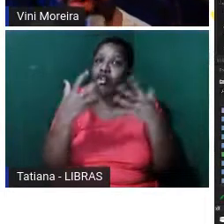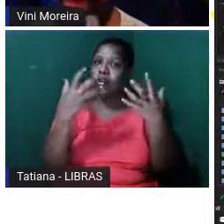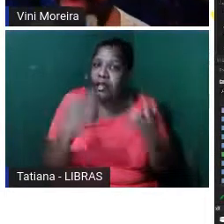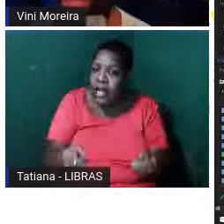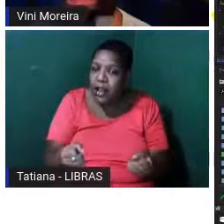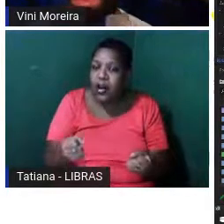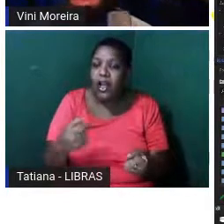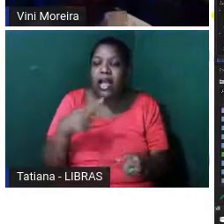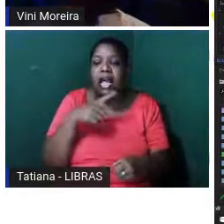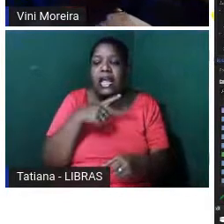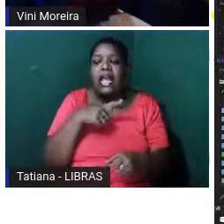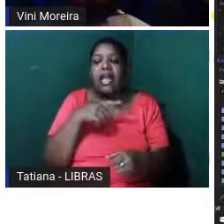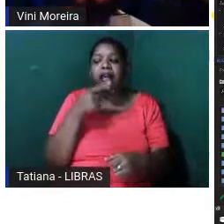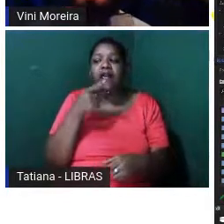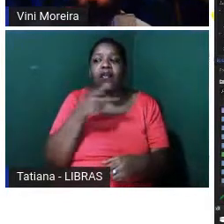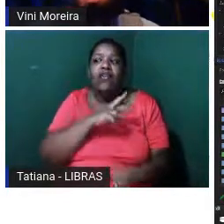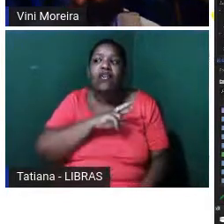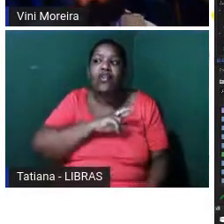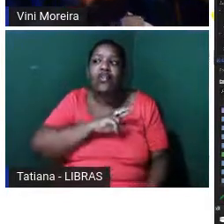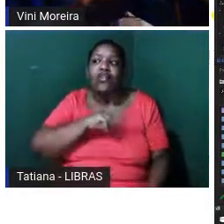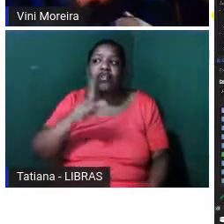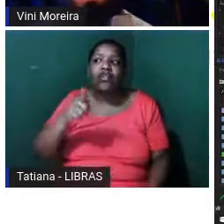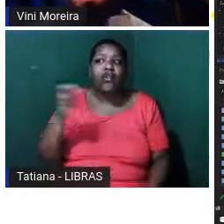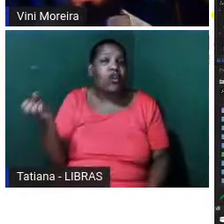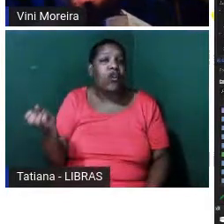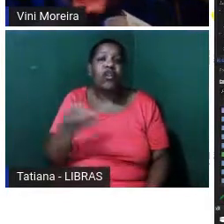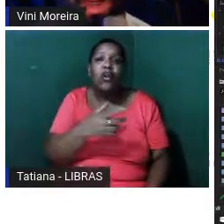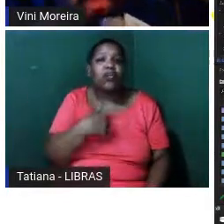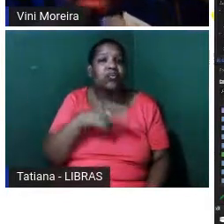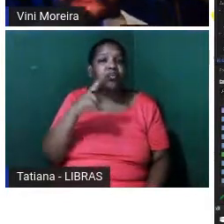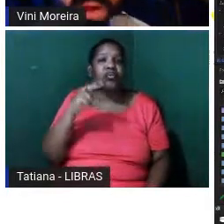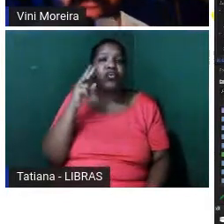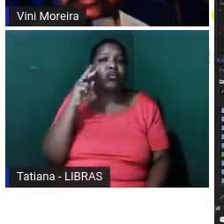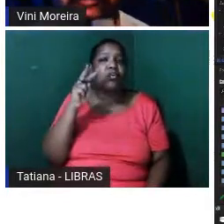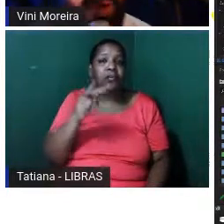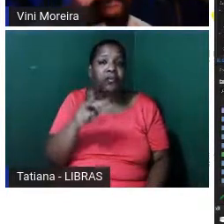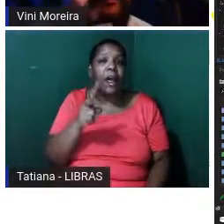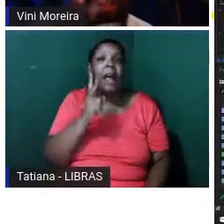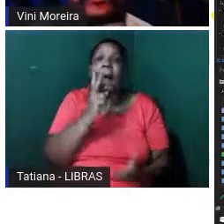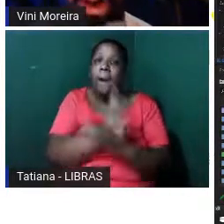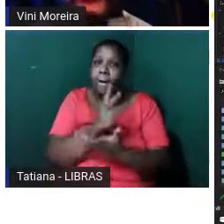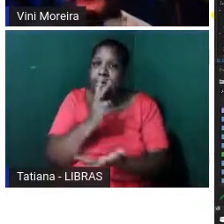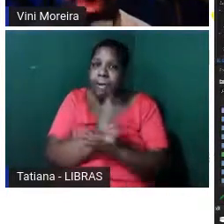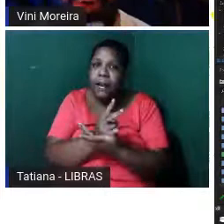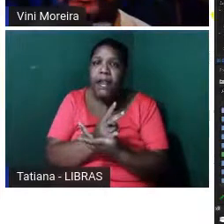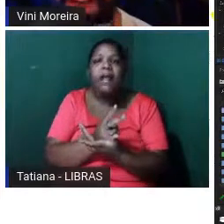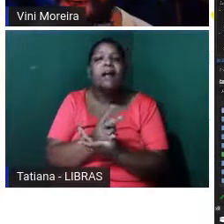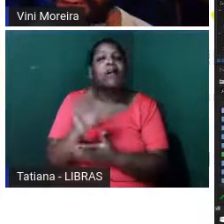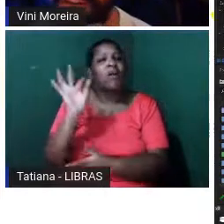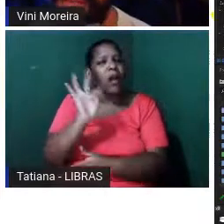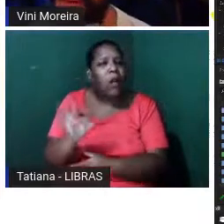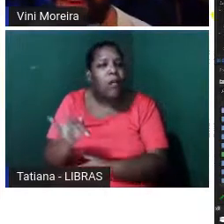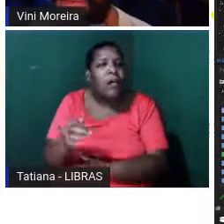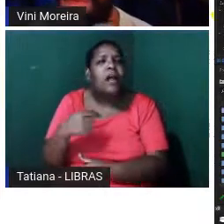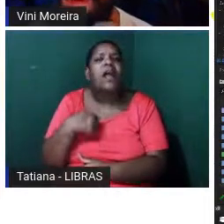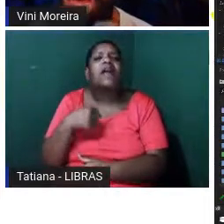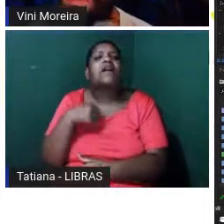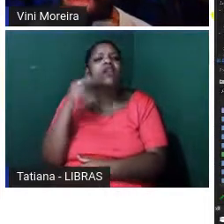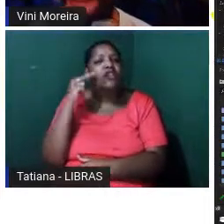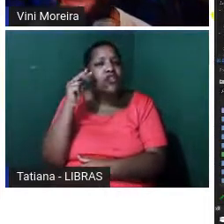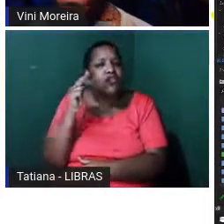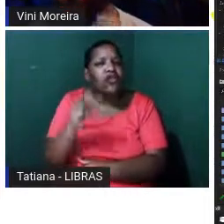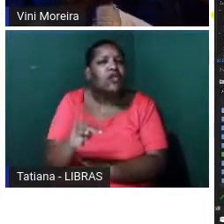trouxe o corte seco uma coisa totalmente nova que a gente nunca tinha visto É a mesma ferramenta é o mesmo truque que a gente